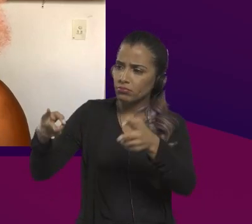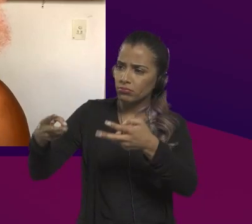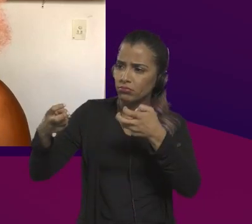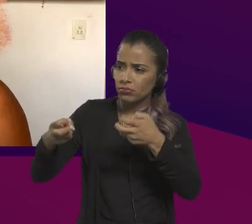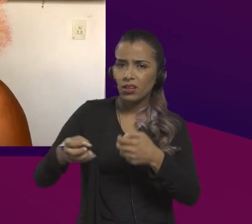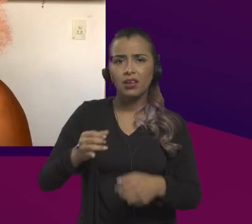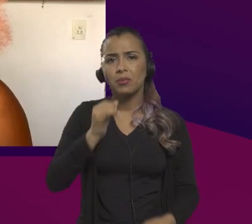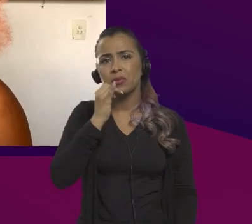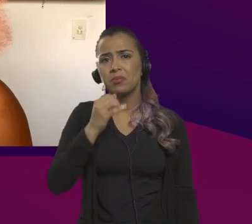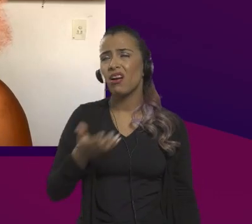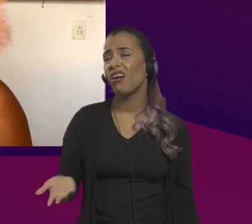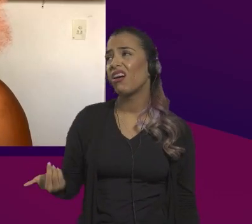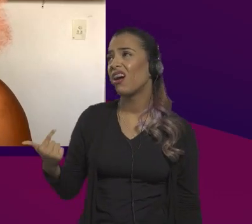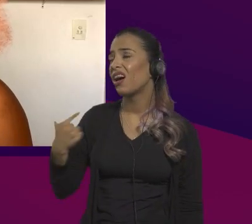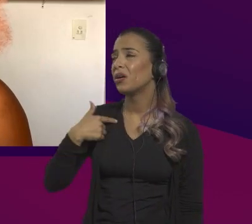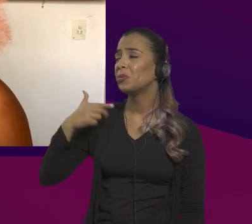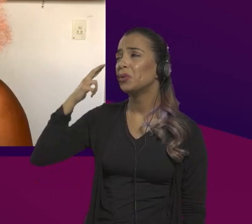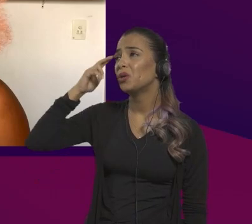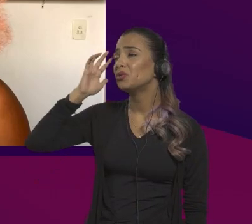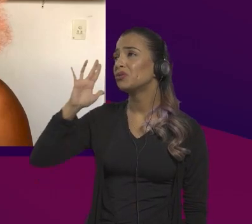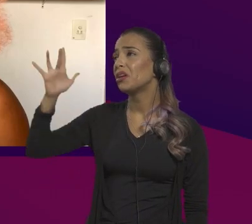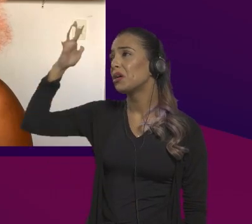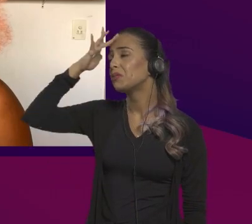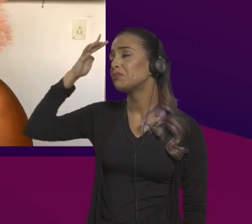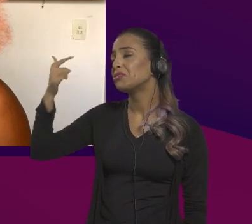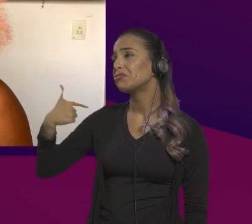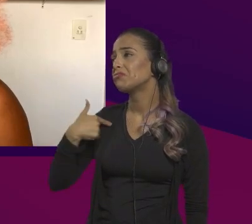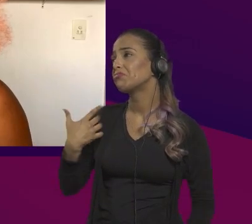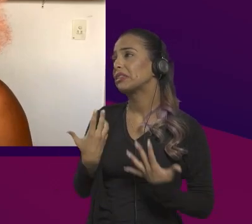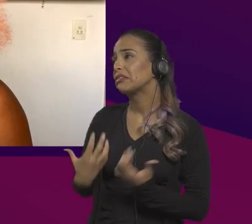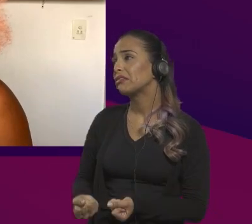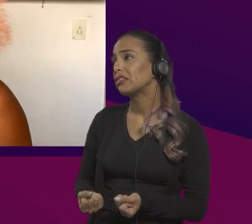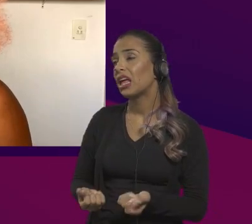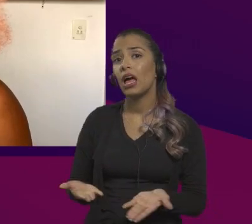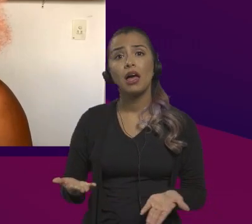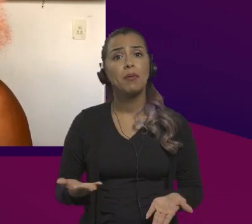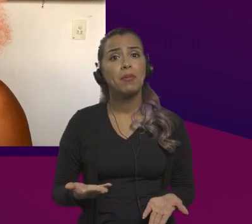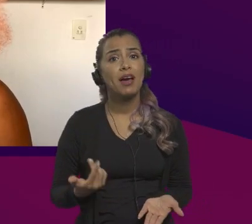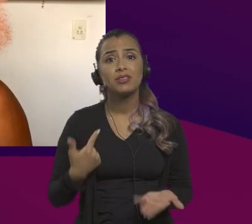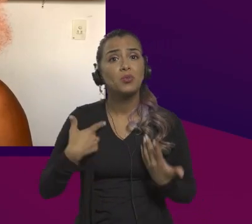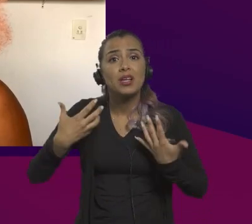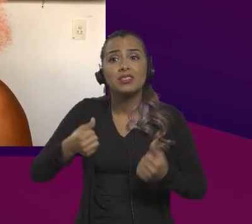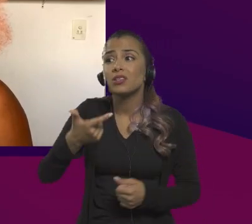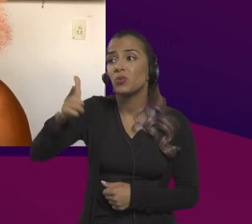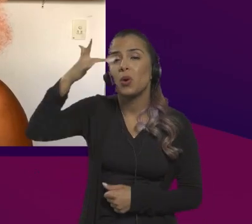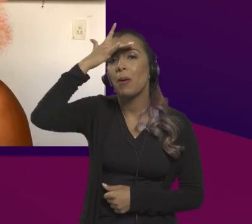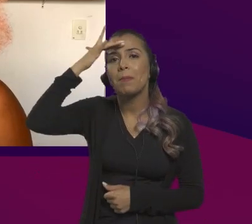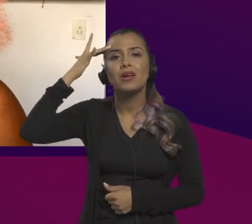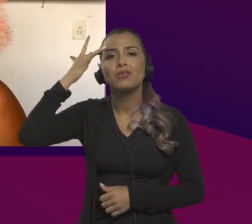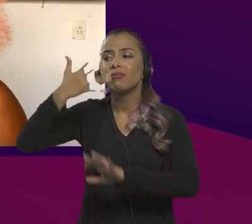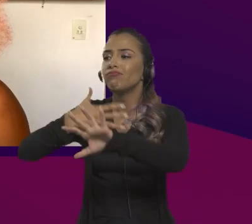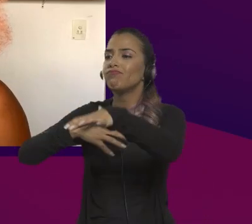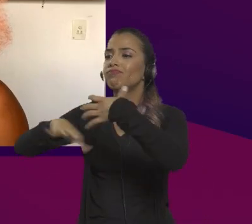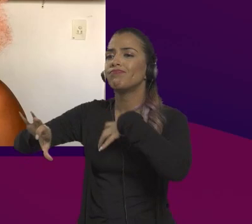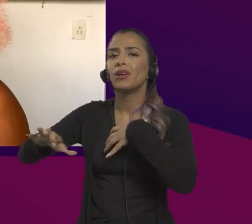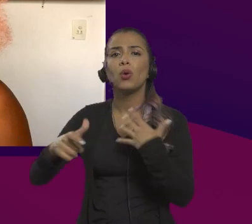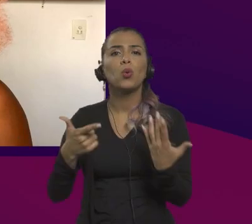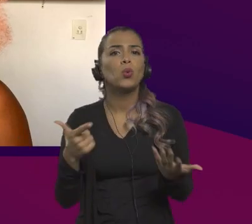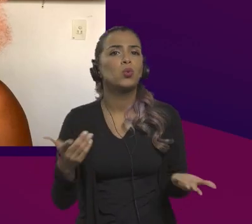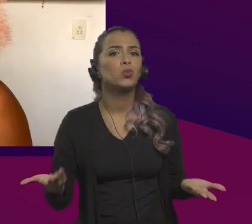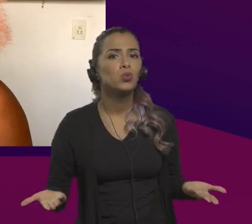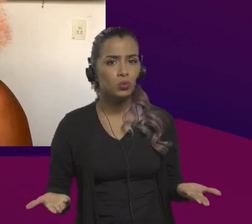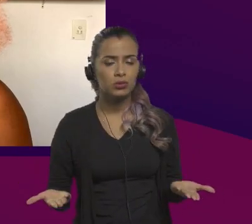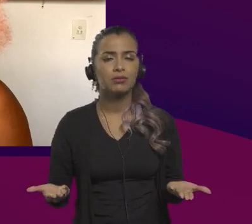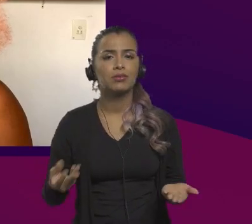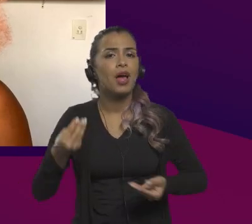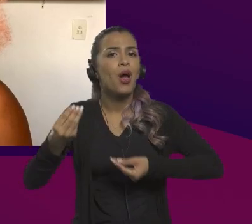meu sonho é que alguém me aceite. Ai, meu sonho é ser aceita. Só que a gente não aceita o outro, a gente não olha para o outro, a gente não tem empatia pela